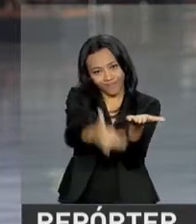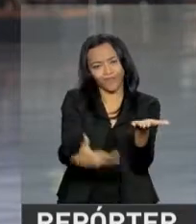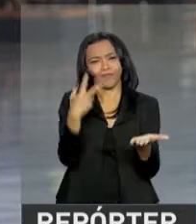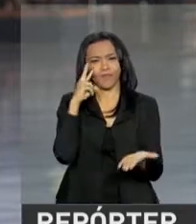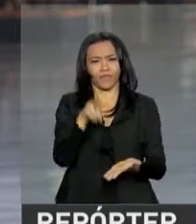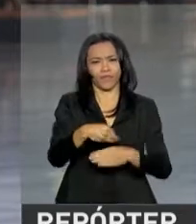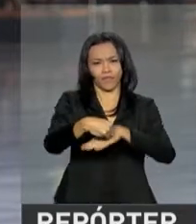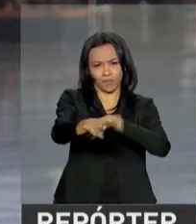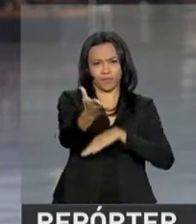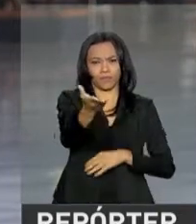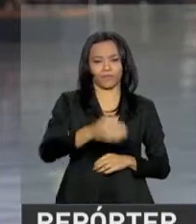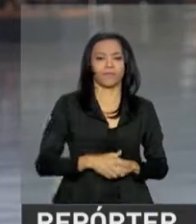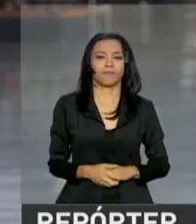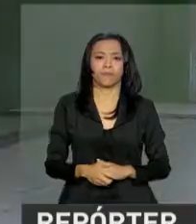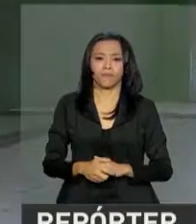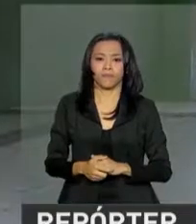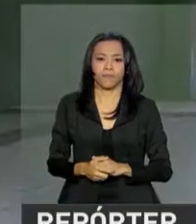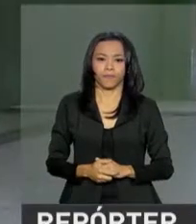Vamos acompanhar.